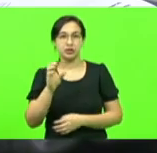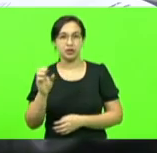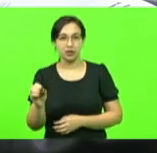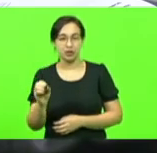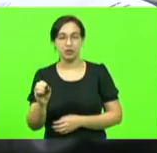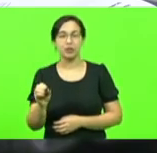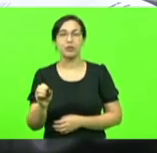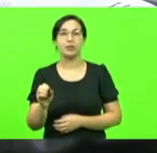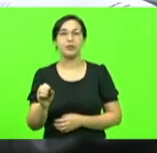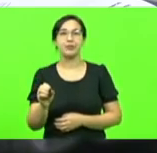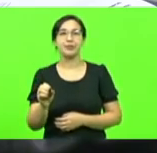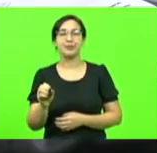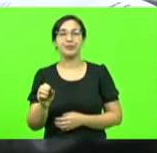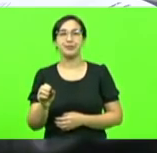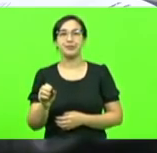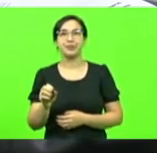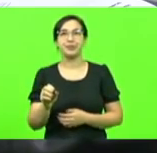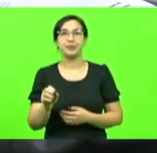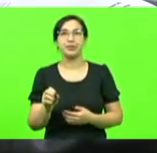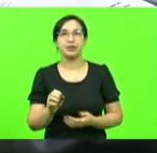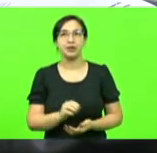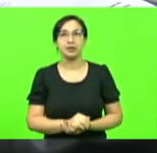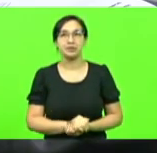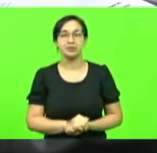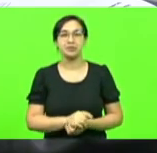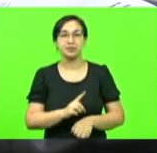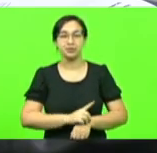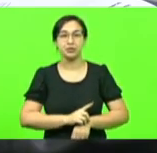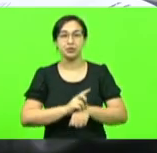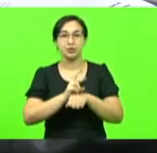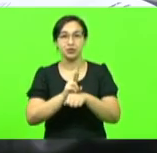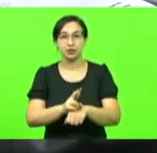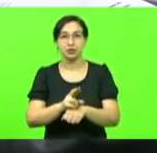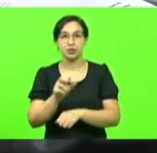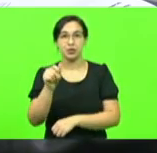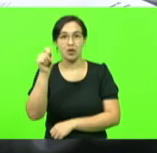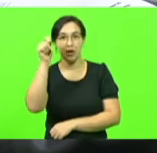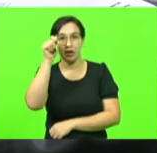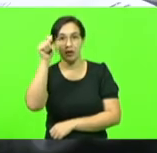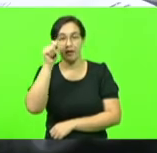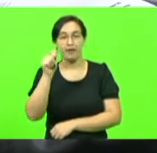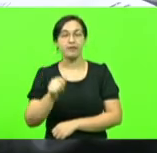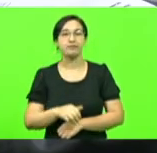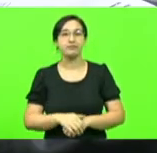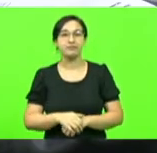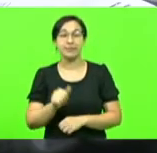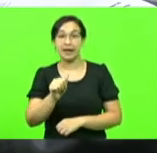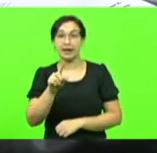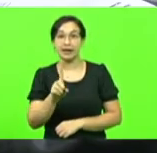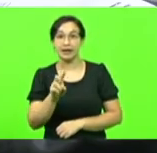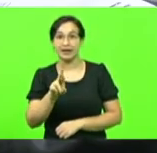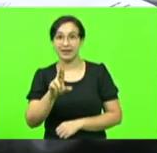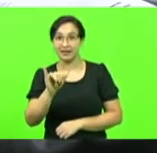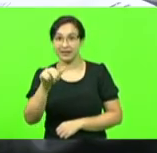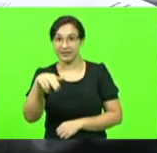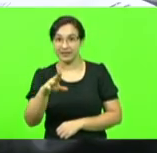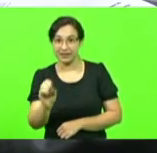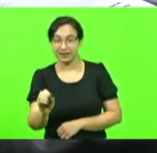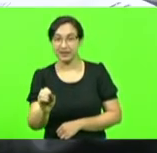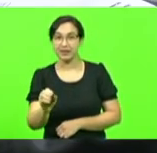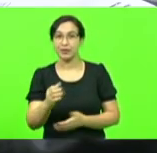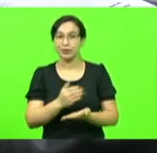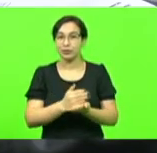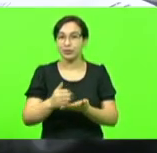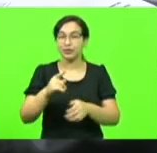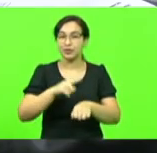passar direto para o diretor, Adriano Slongo, e também que vai dividir o tempo com a Luciana